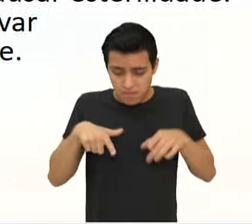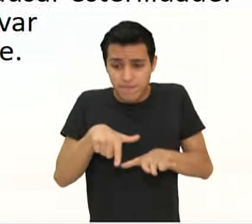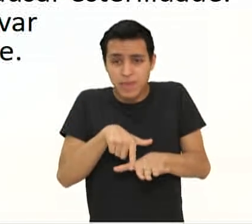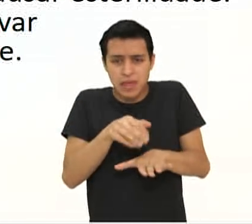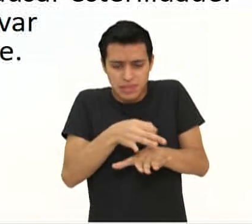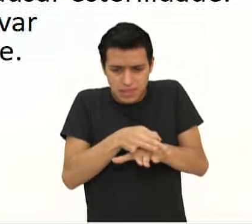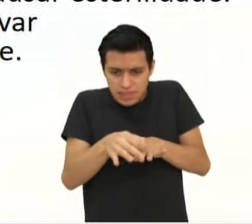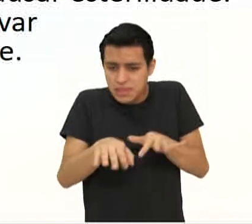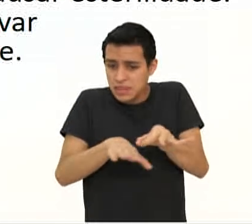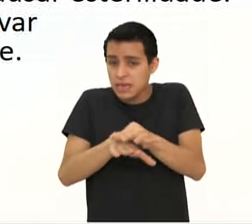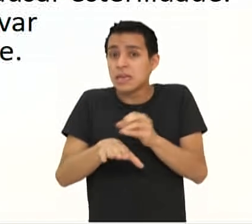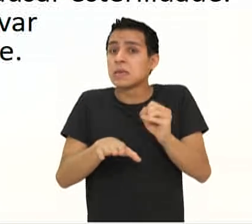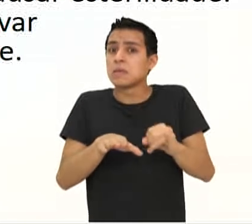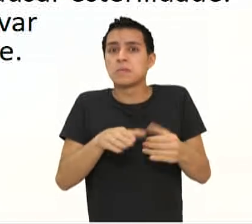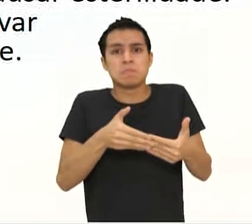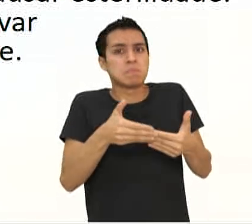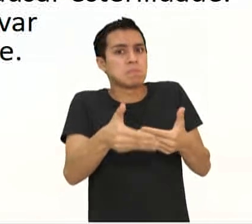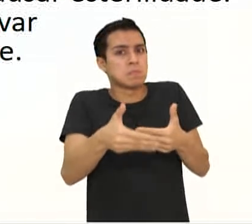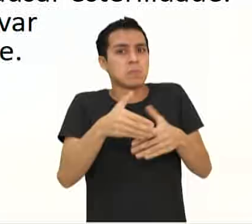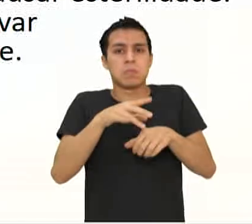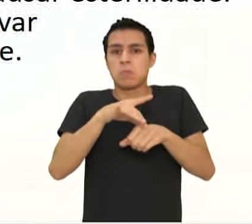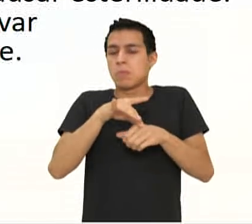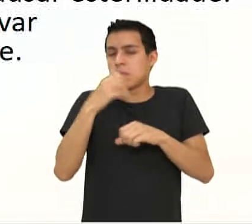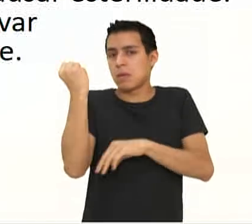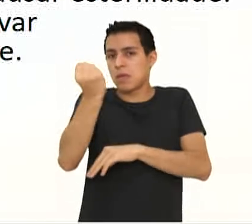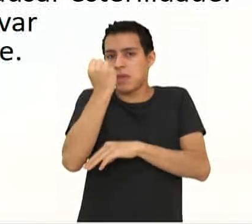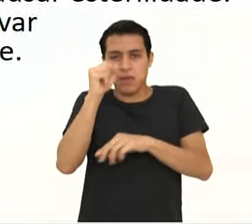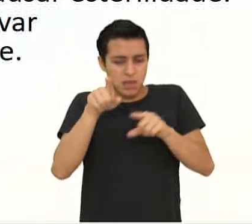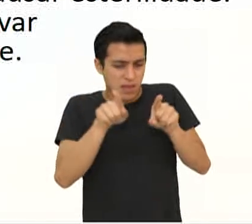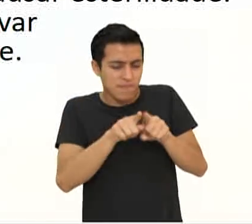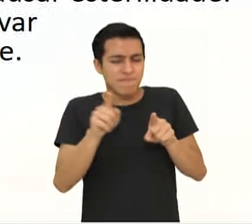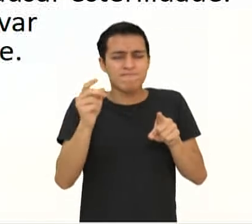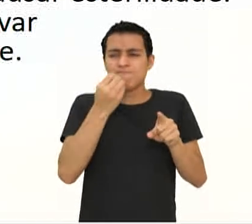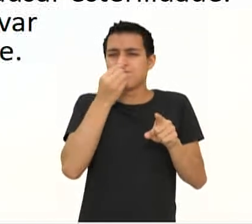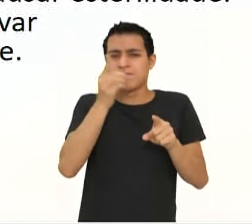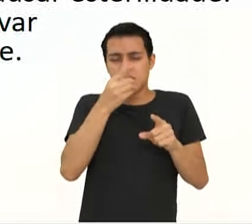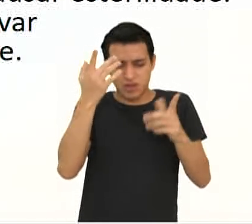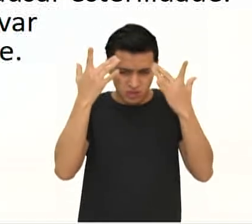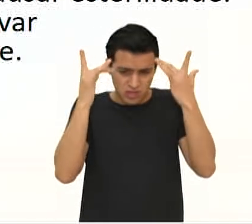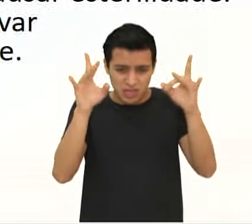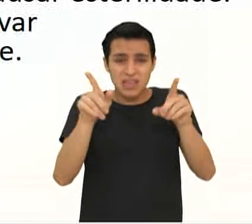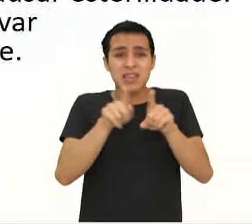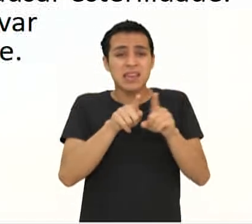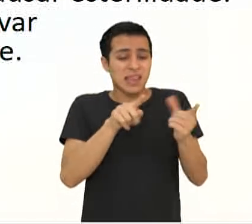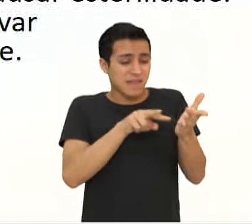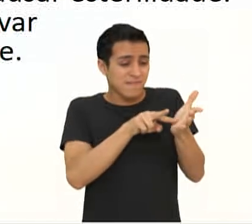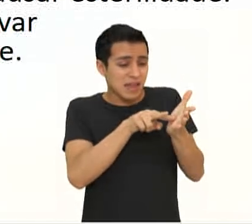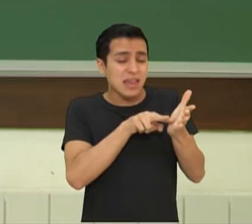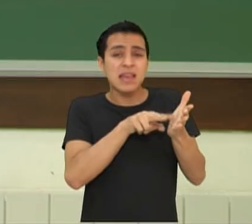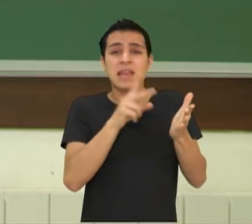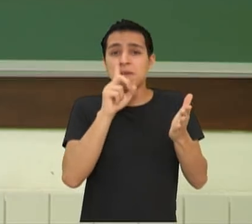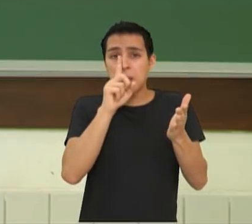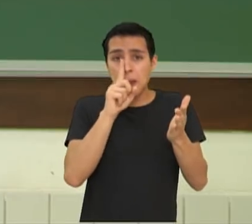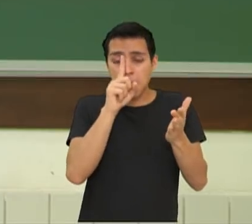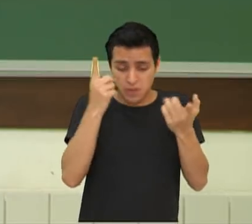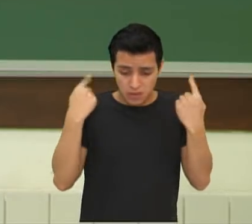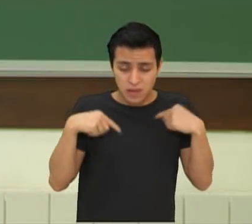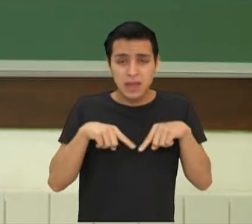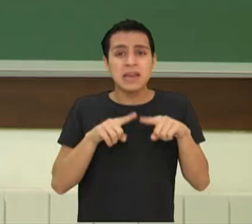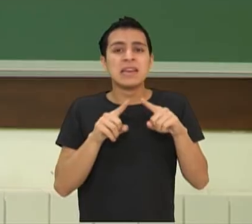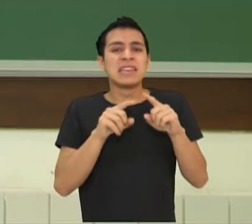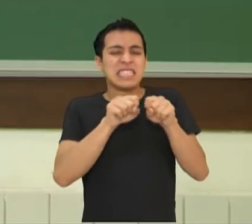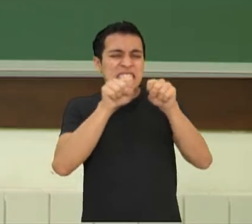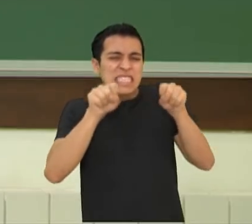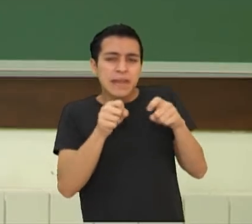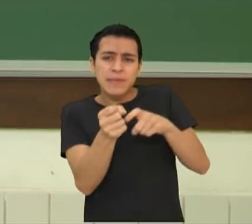pessoa, se a doença estiver muito avançada. Mal-estar, dor de cabeça e é uma bactéria que ataca inclusive o sistema nervoso e